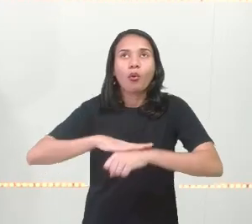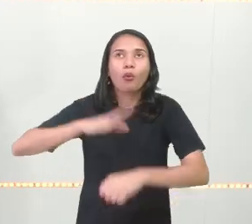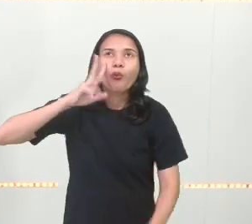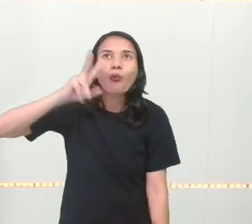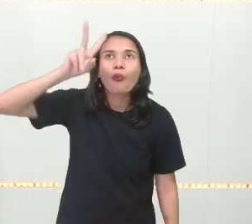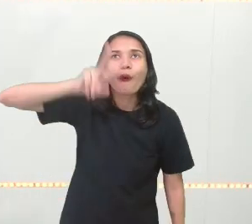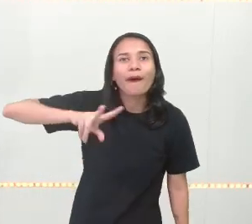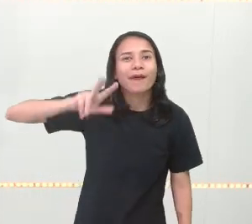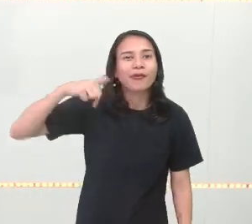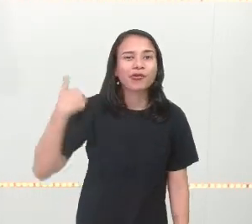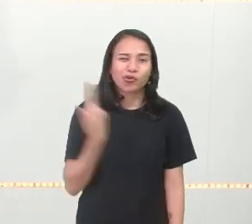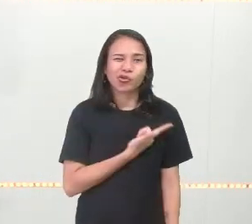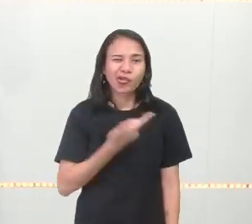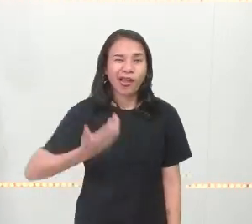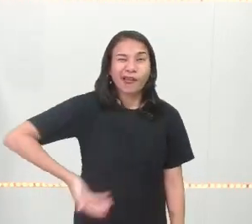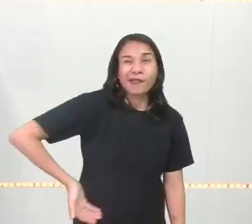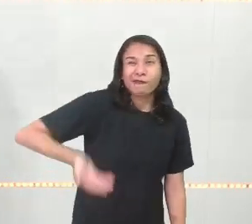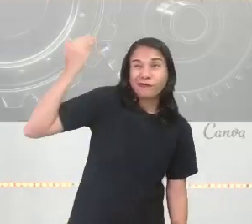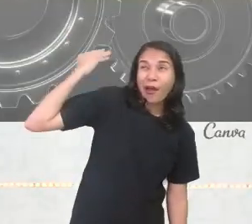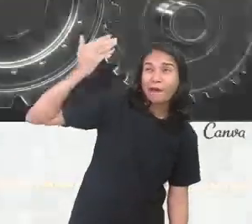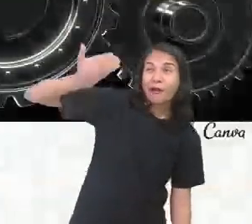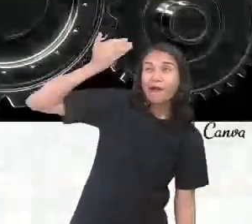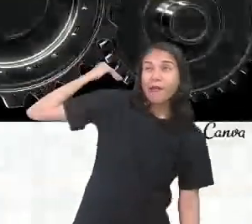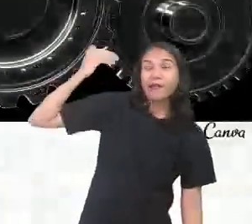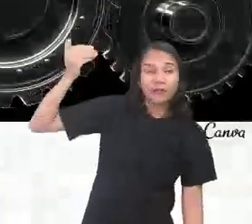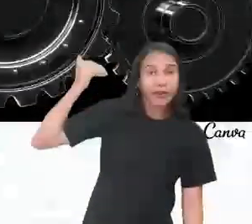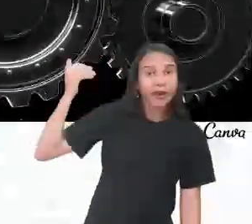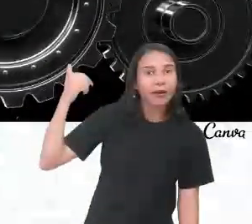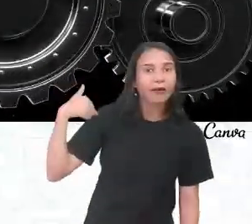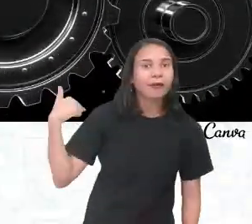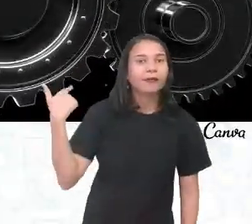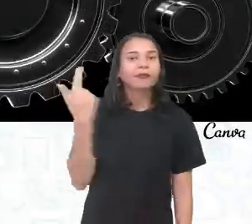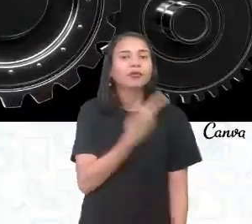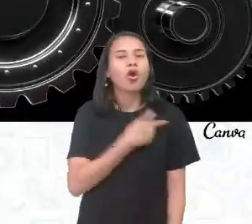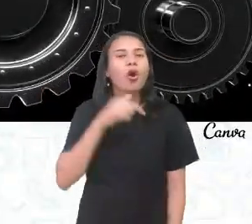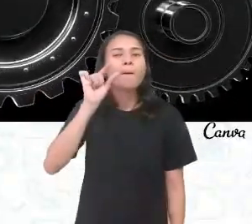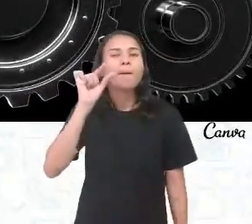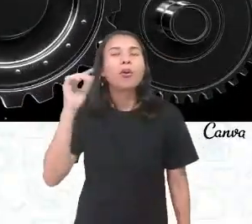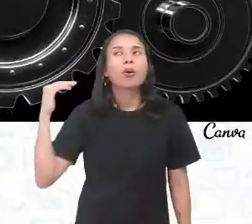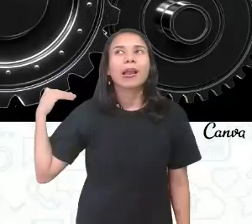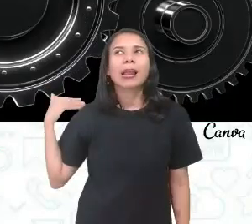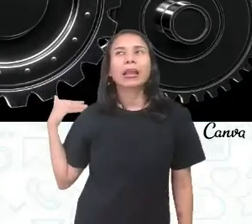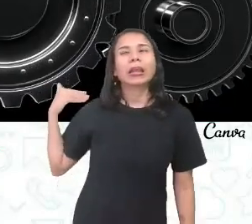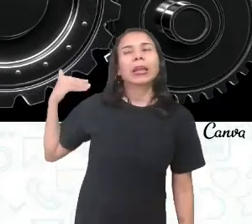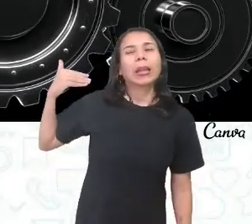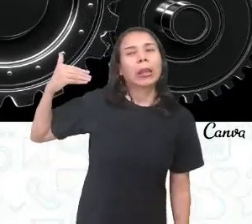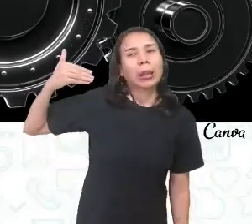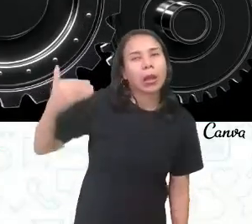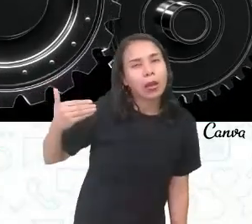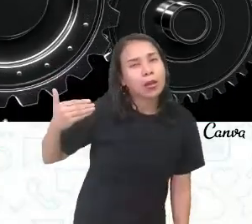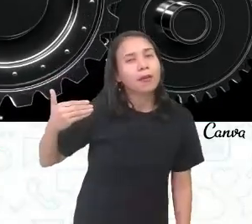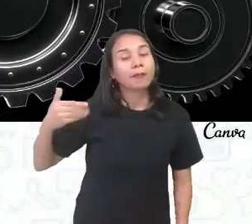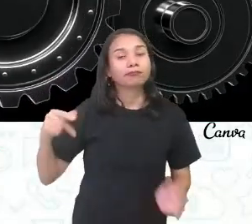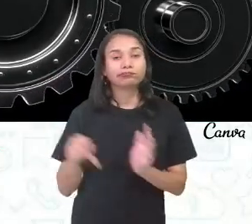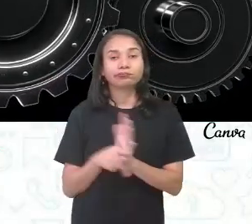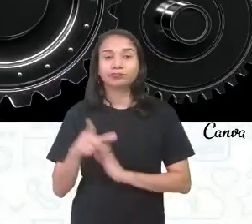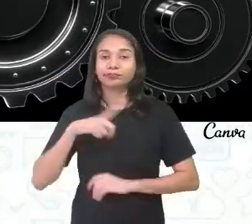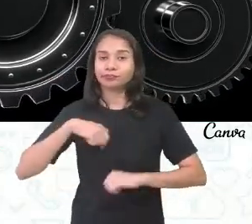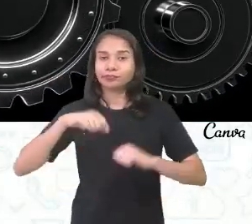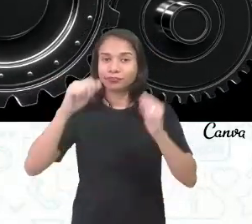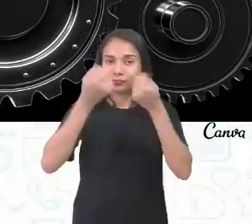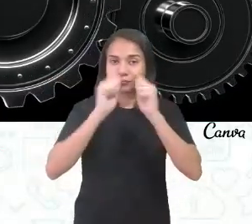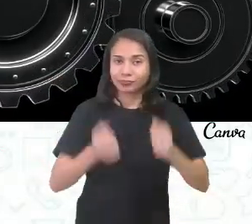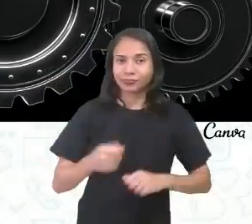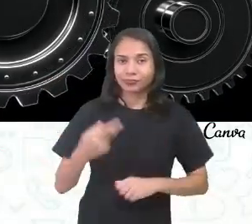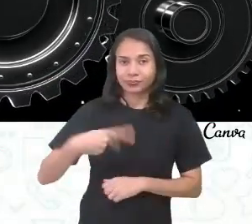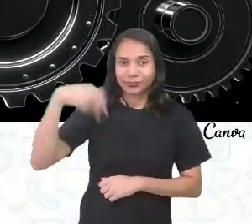Agora a gente foi bastante para o passado, agora nós vamos um pouquinho para frente no tempo da história da arte do